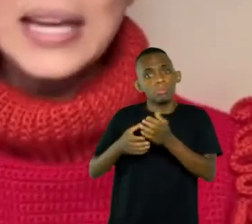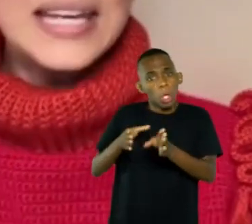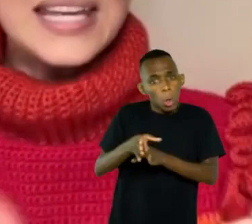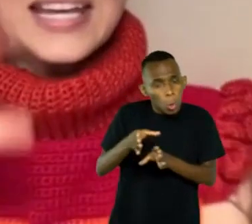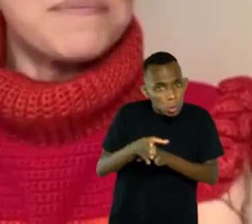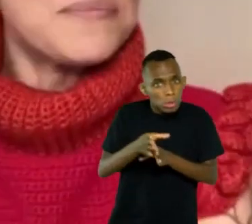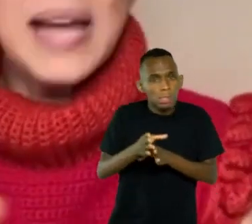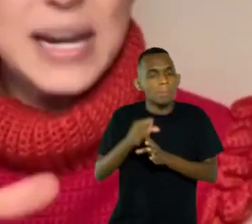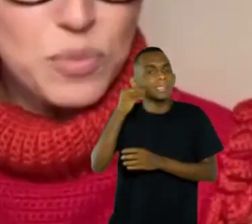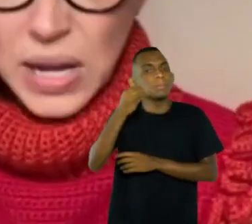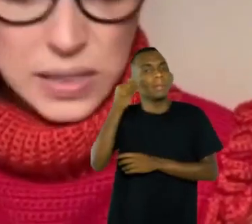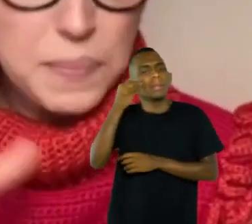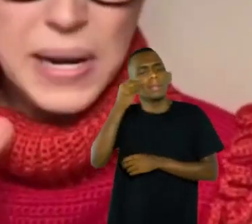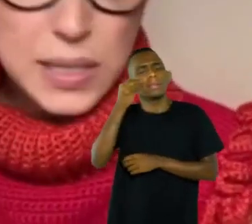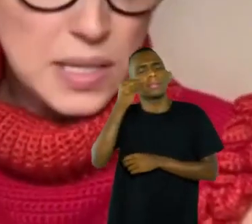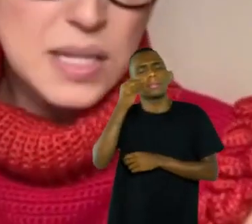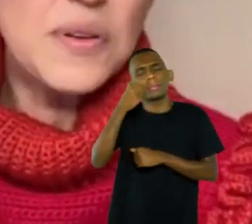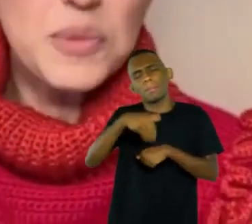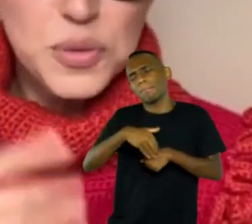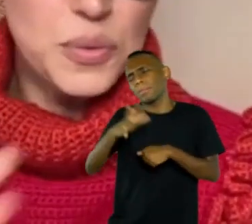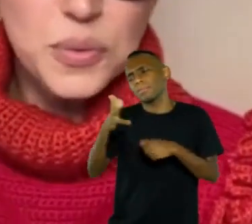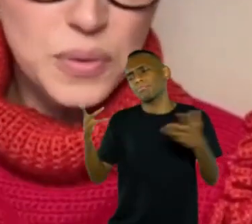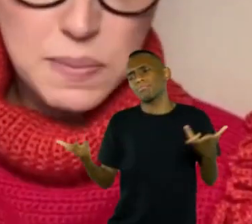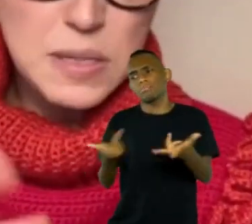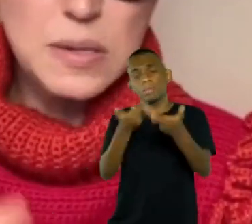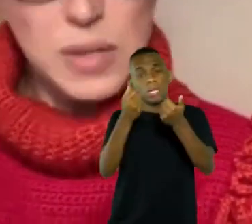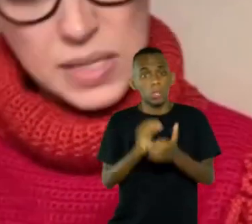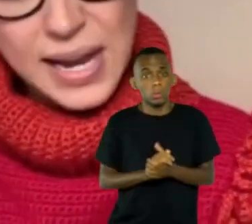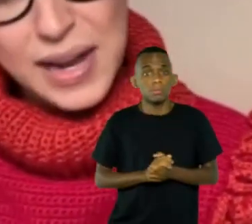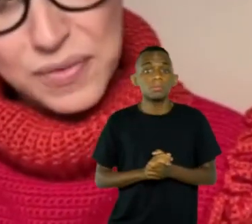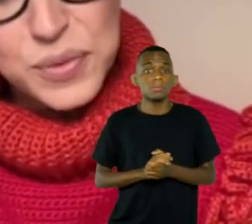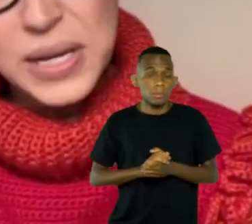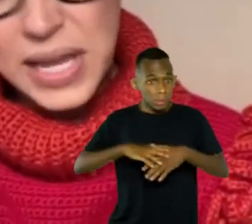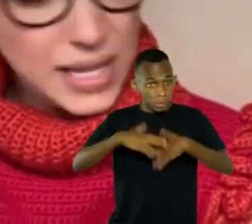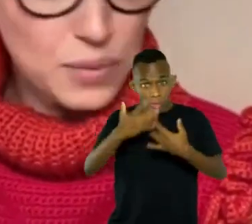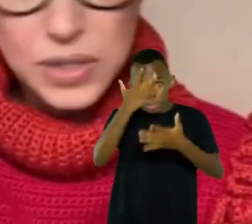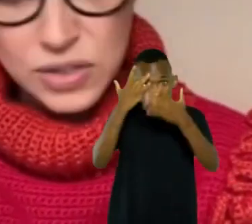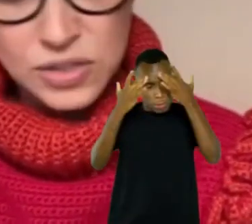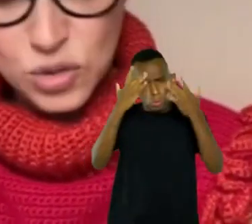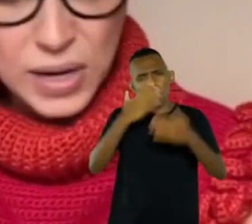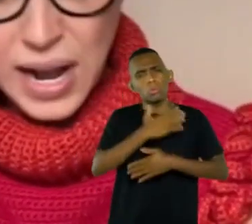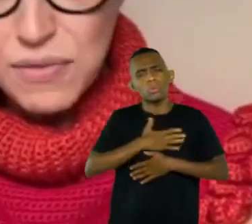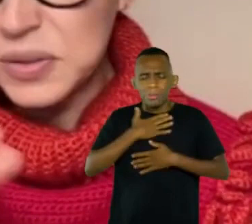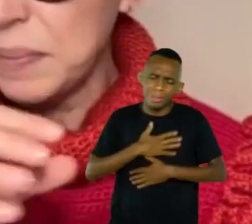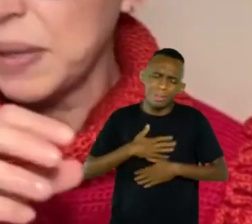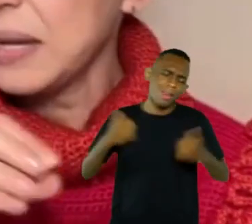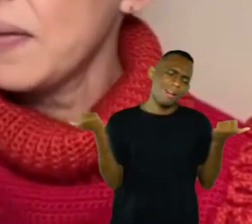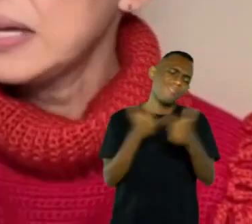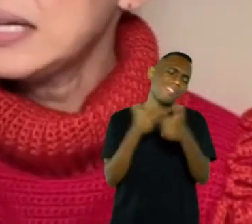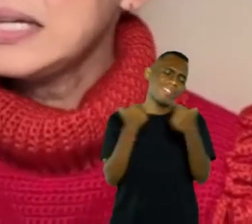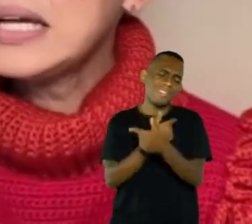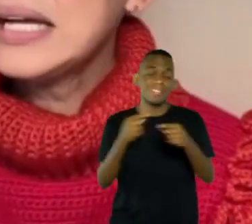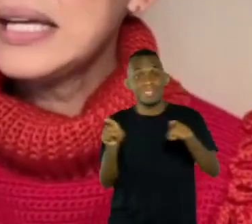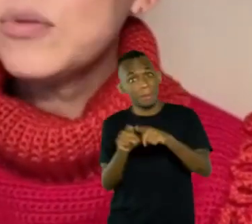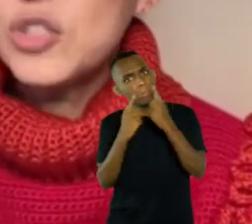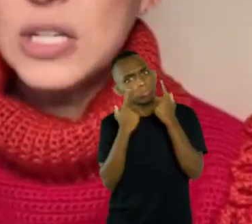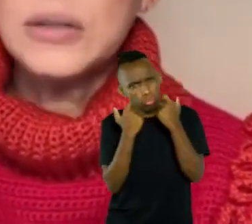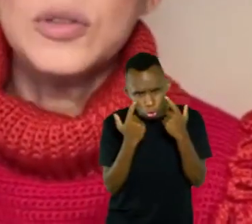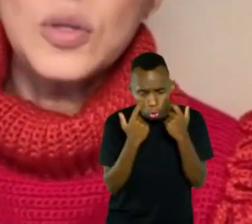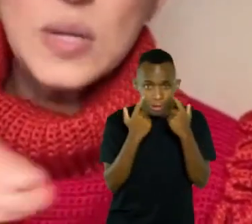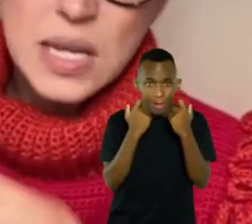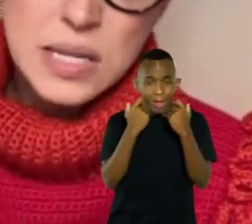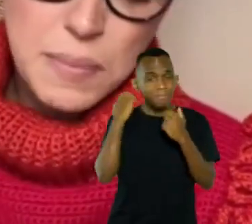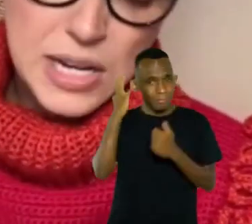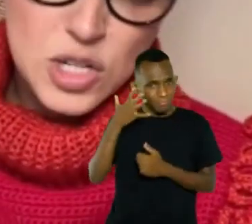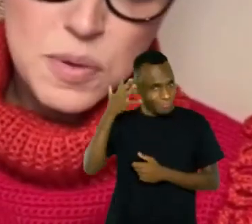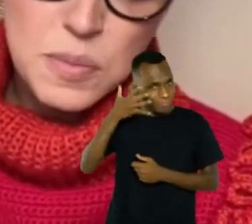aventura. E essa palestra, assim, foi muito. As pessoas gostavam e riam e choravam também. E aí, um dia,